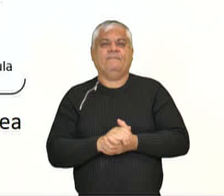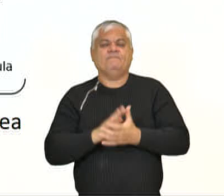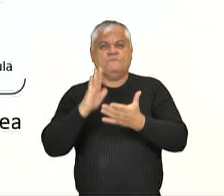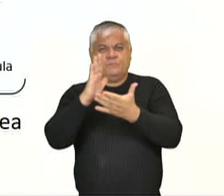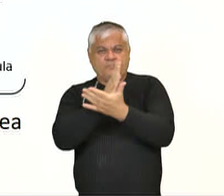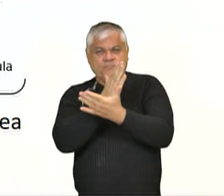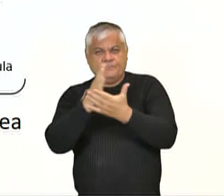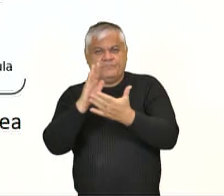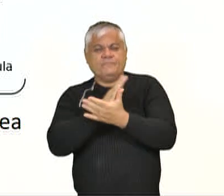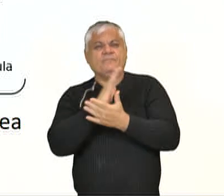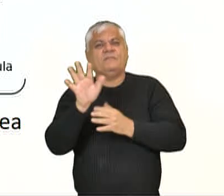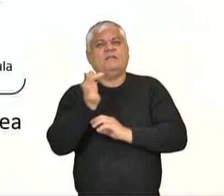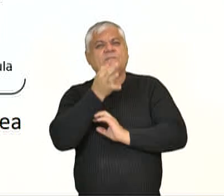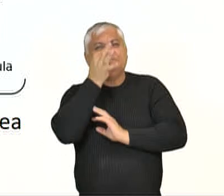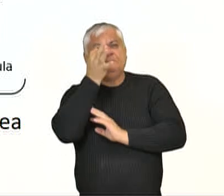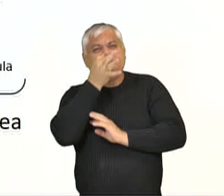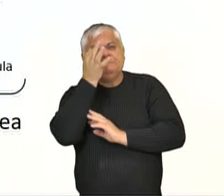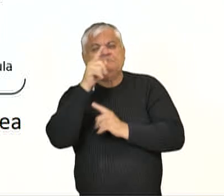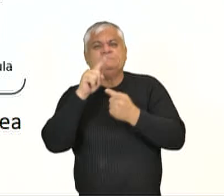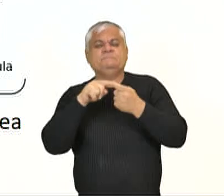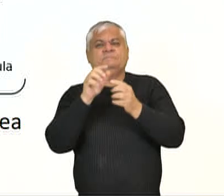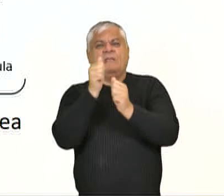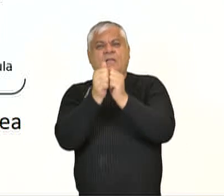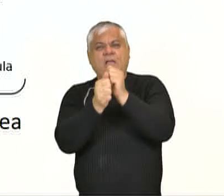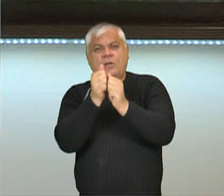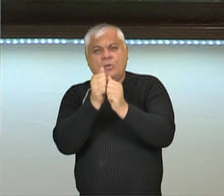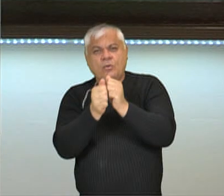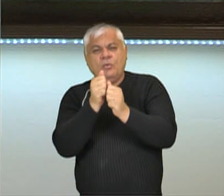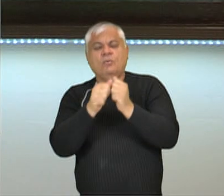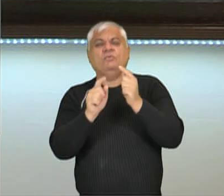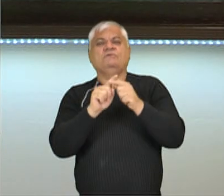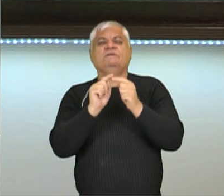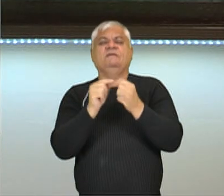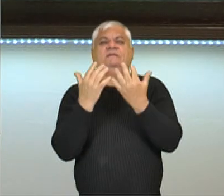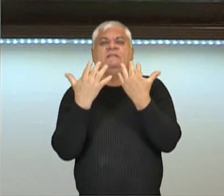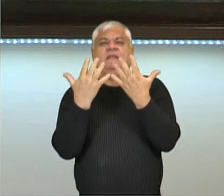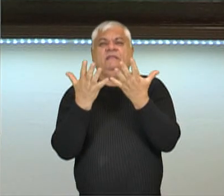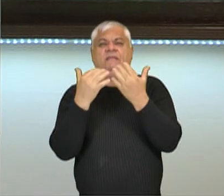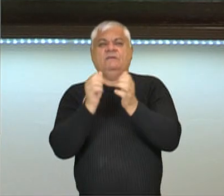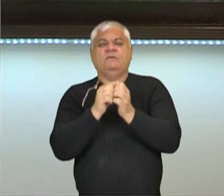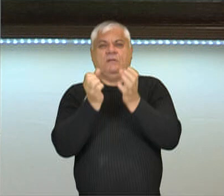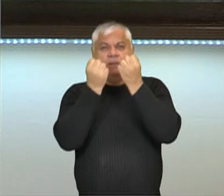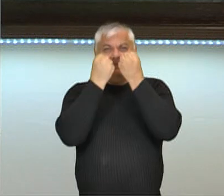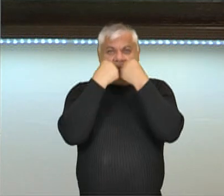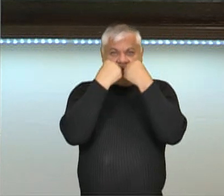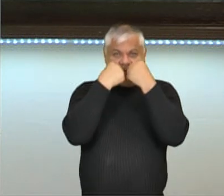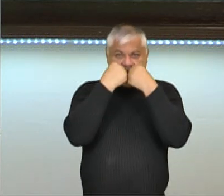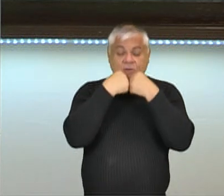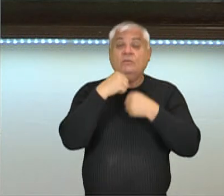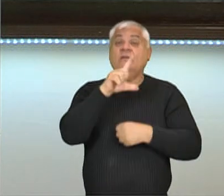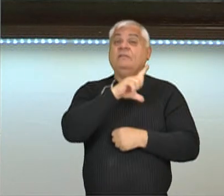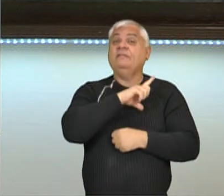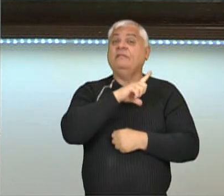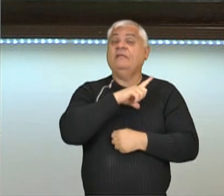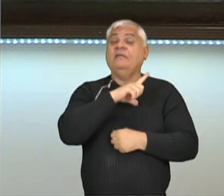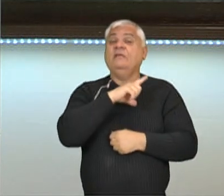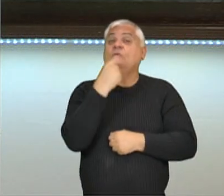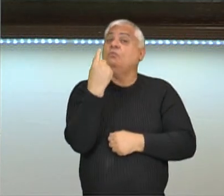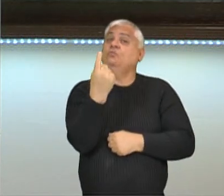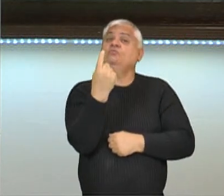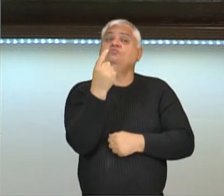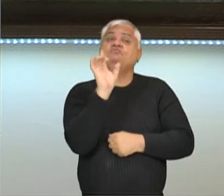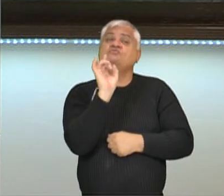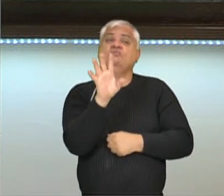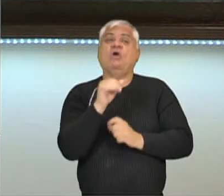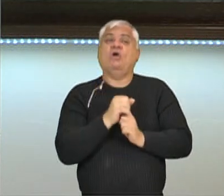Algumas plantas, como o arroz, o trigo, o milho, apresentam apenas um cotilédono,